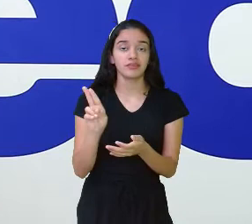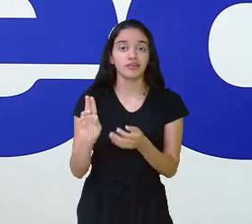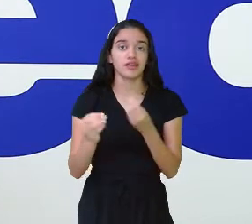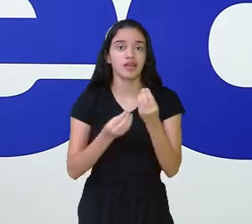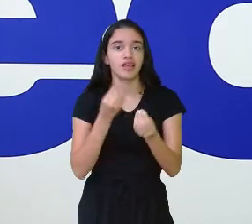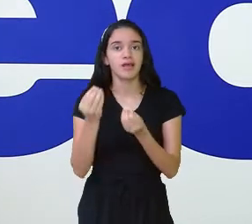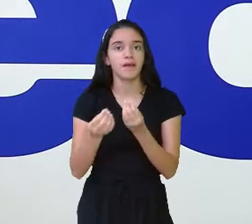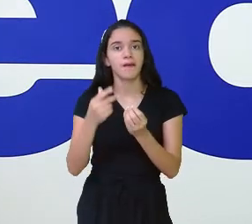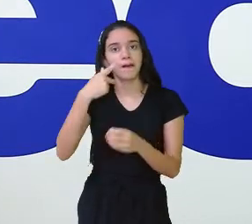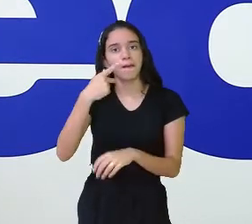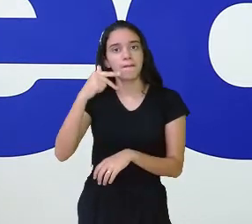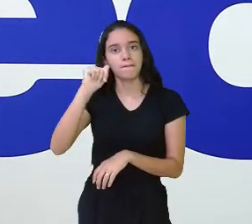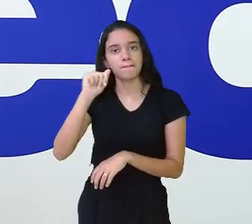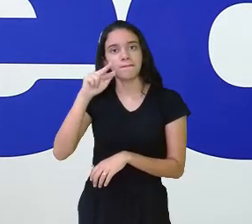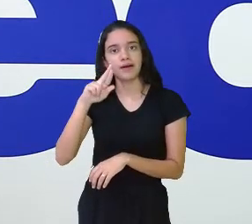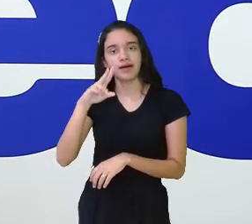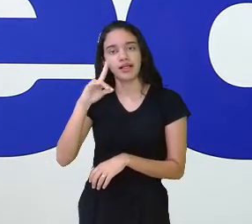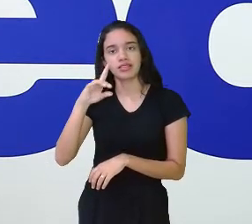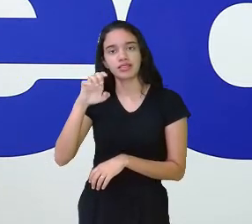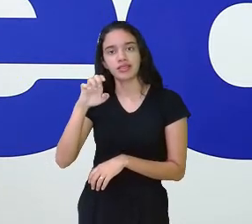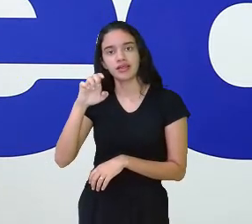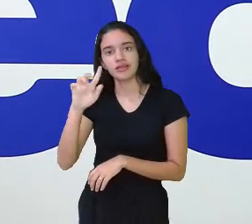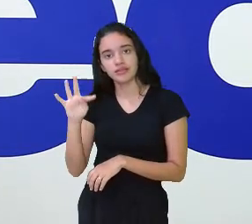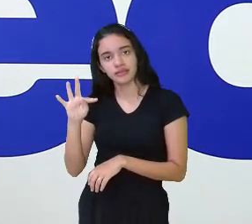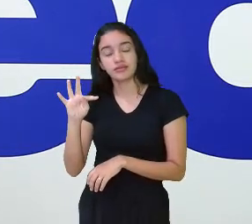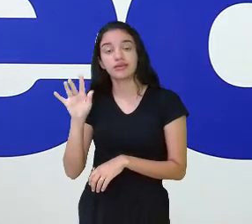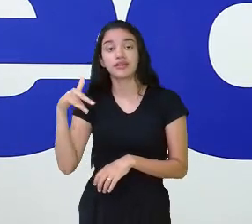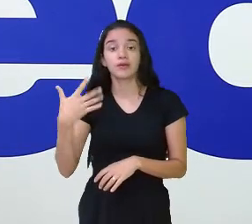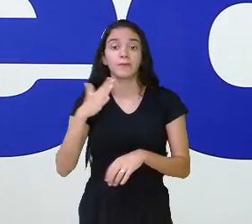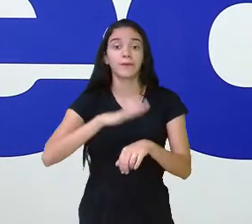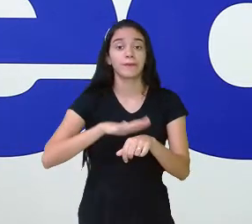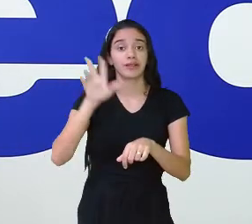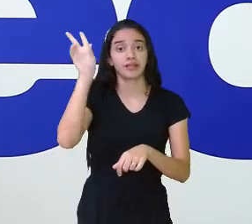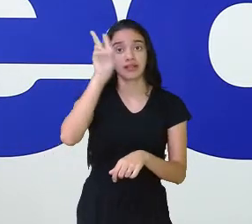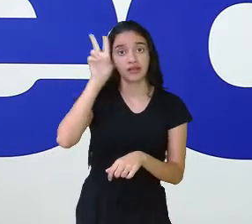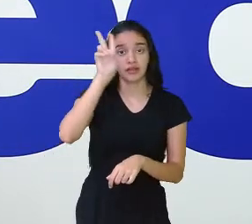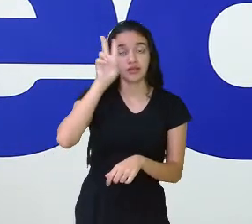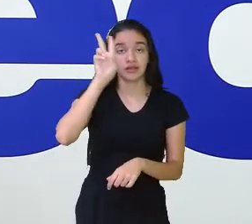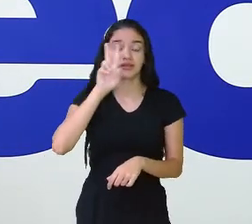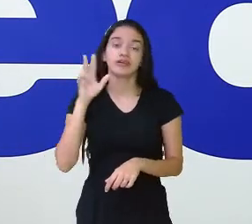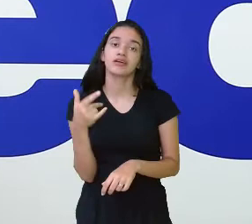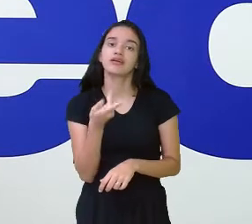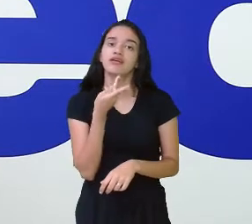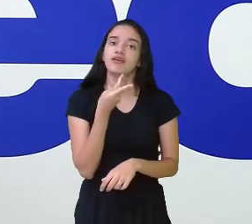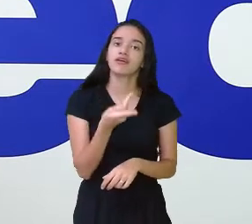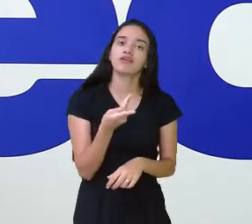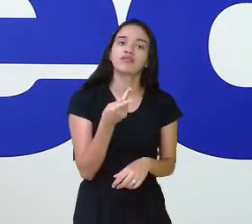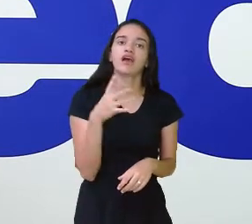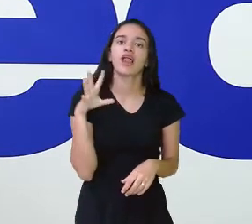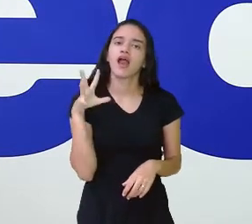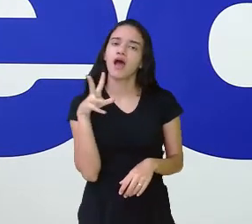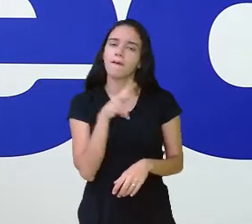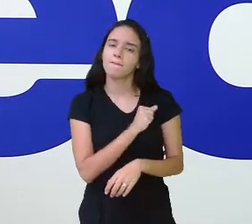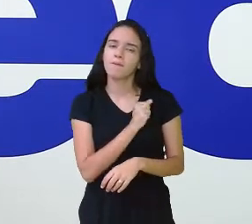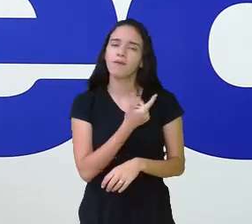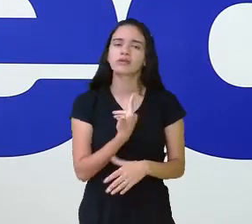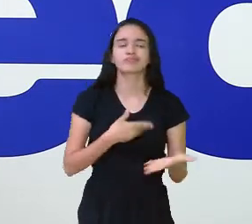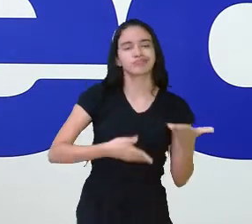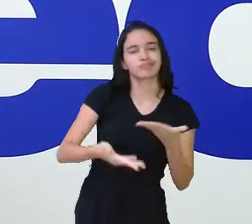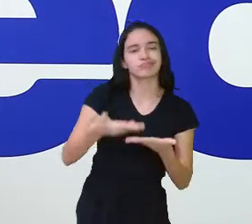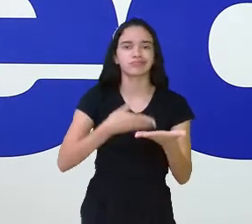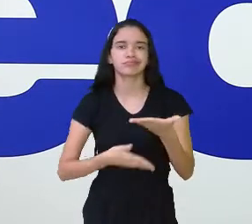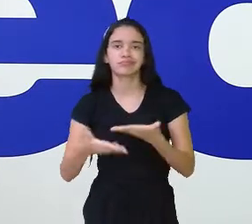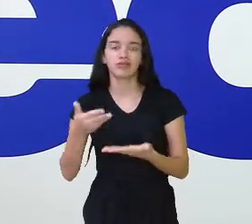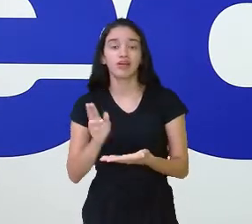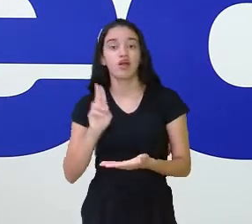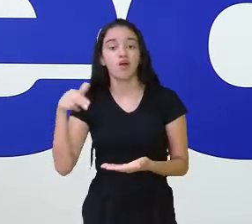pas de deux. Porque é o momento da história em que o par fala de seu amor, de seu envolvimento,